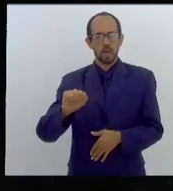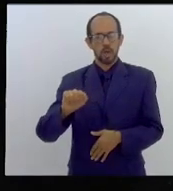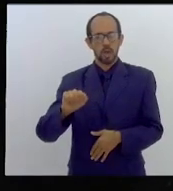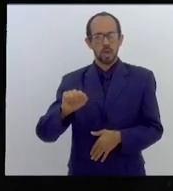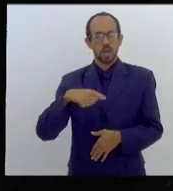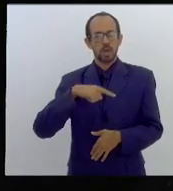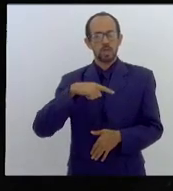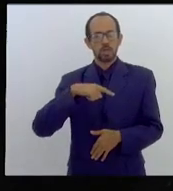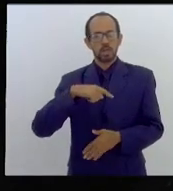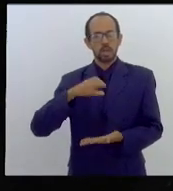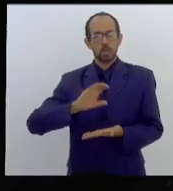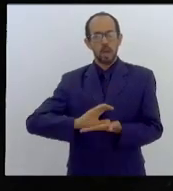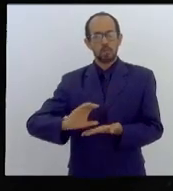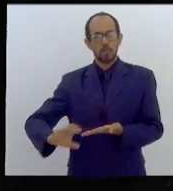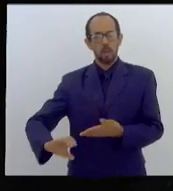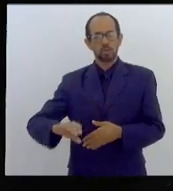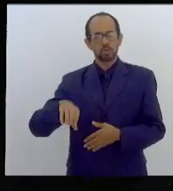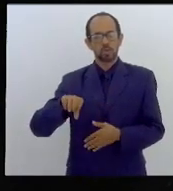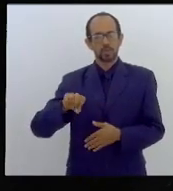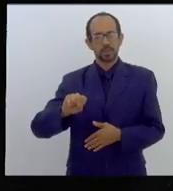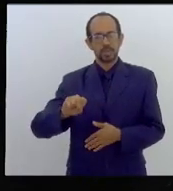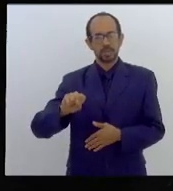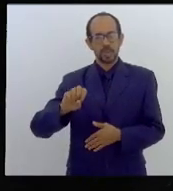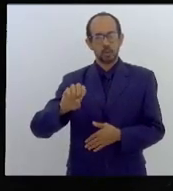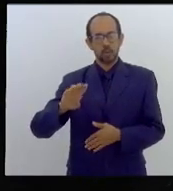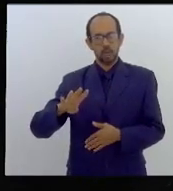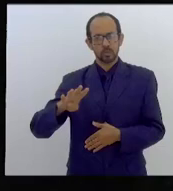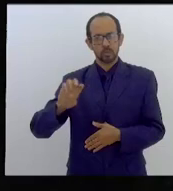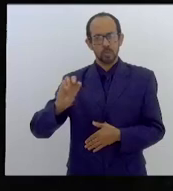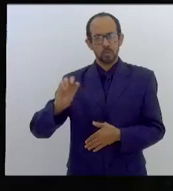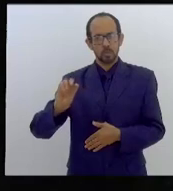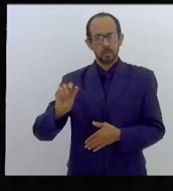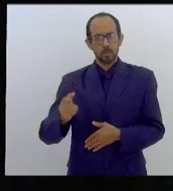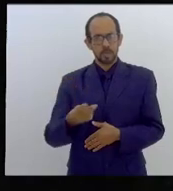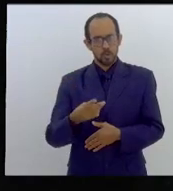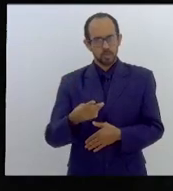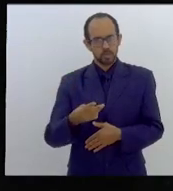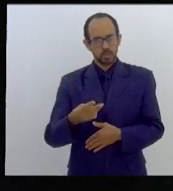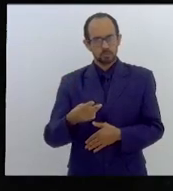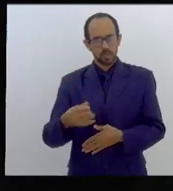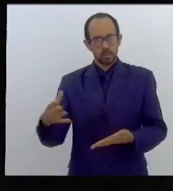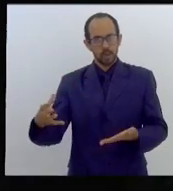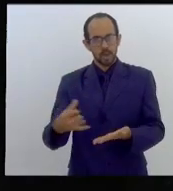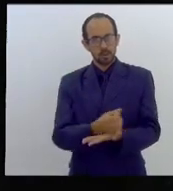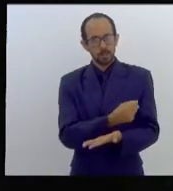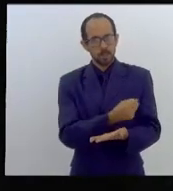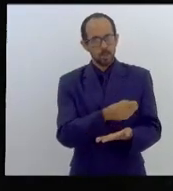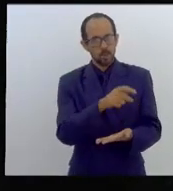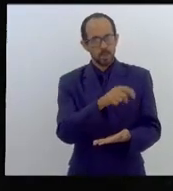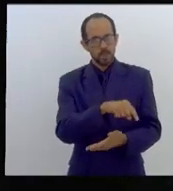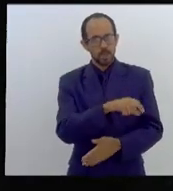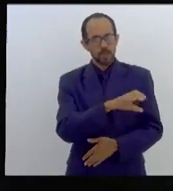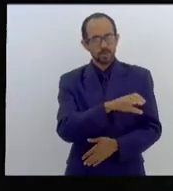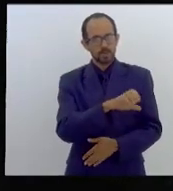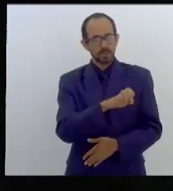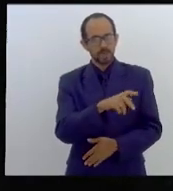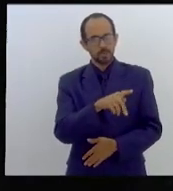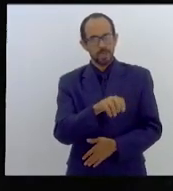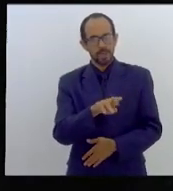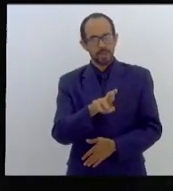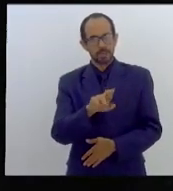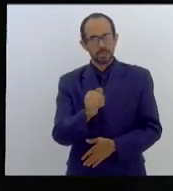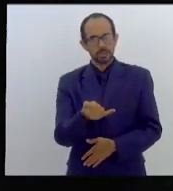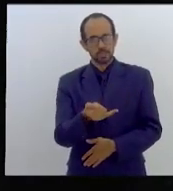um aporte de 84 milhões para o campeão de audiência, que é o CEPERJ. Então, não